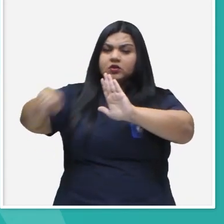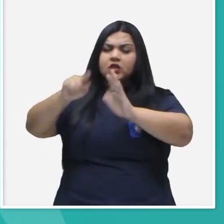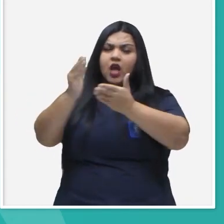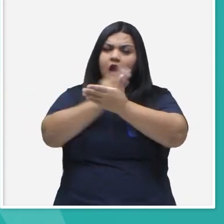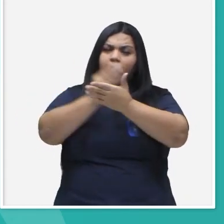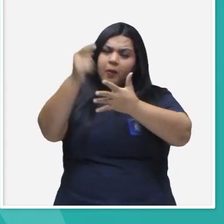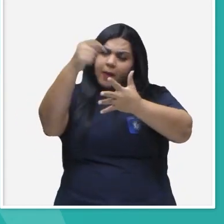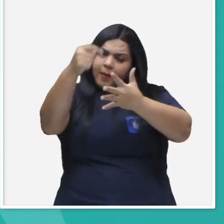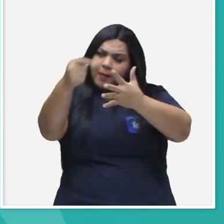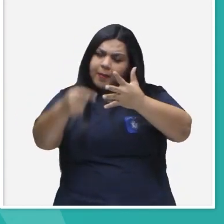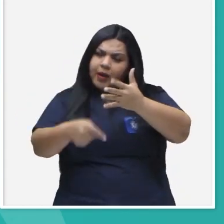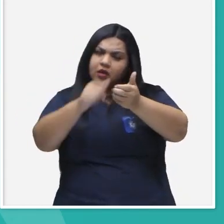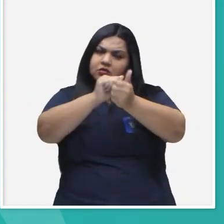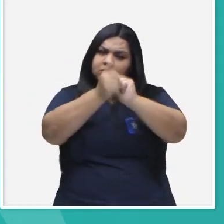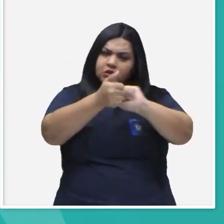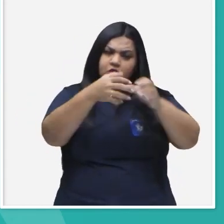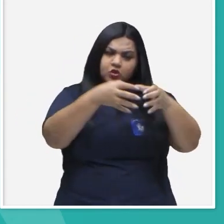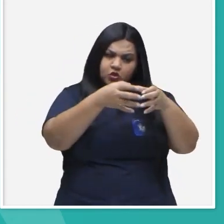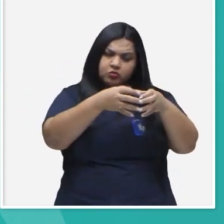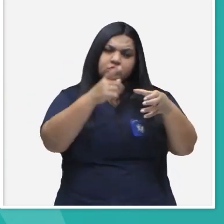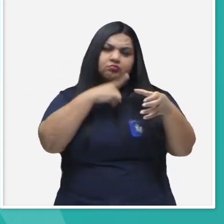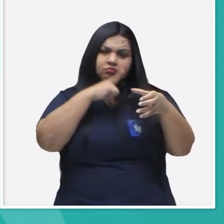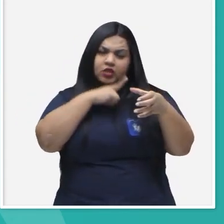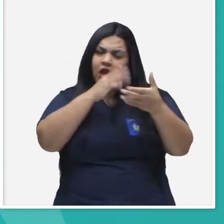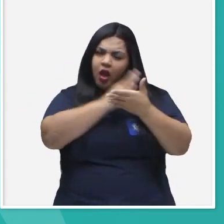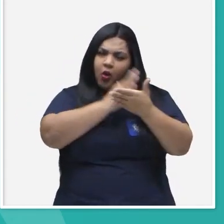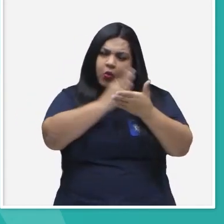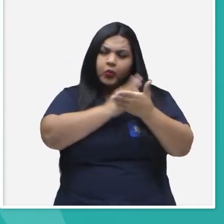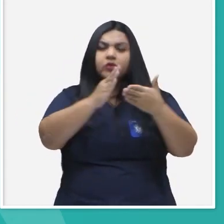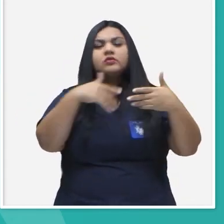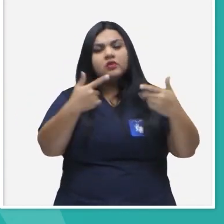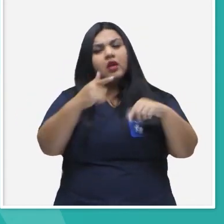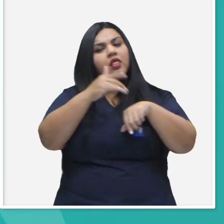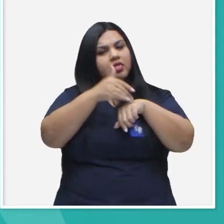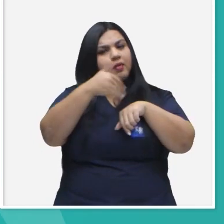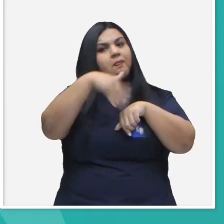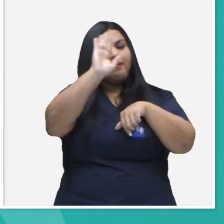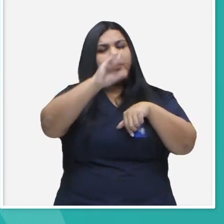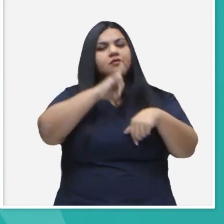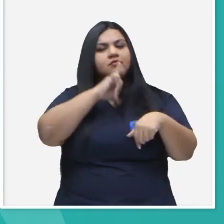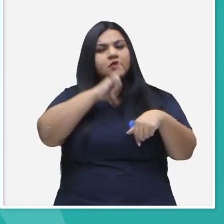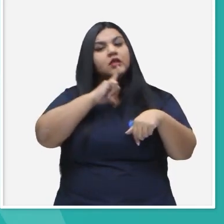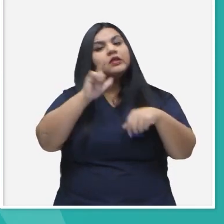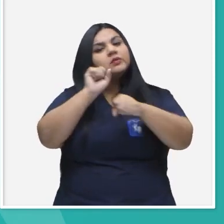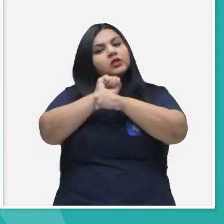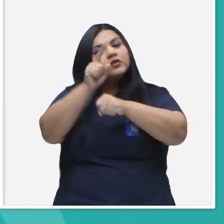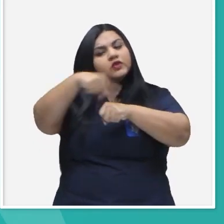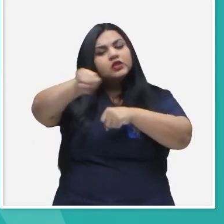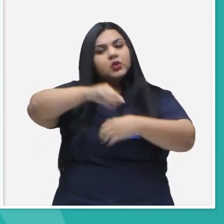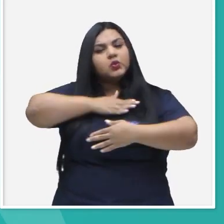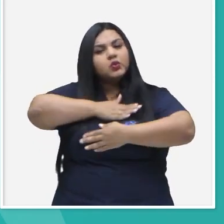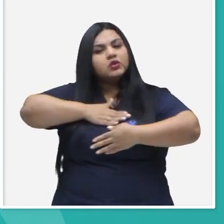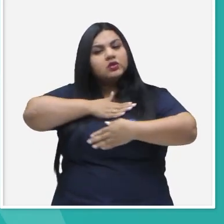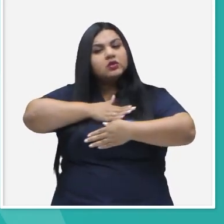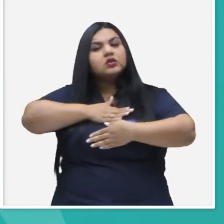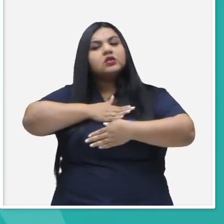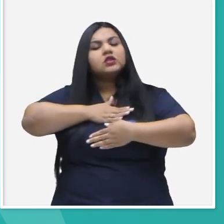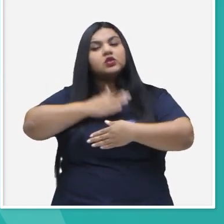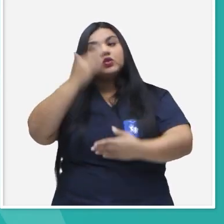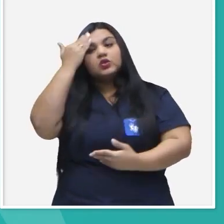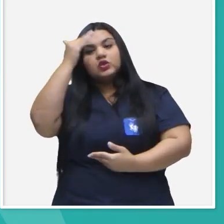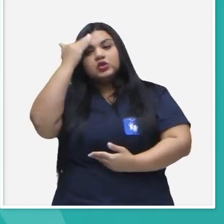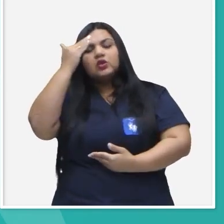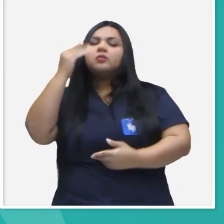alguns dos esportes coletivos existentes, tá bom? Tem mais esportes. Espero que vocês tenham gostado e que vocês tenham